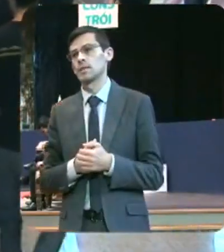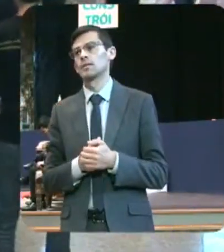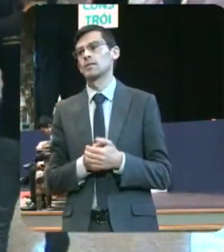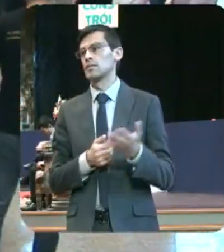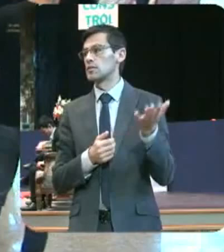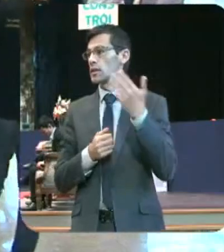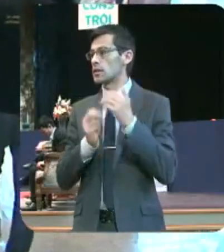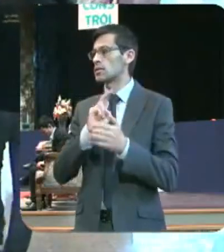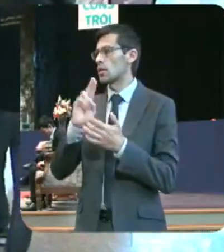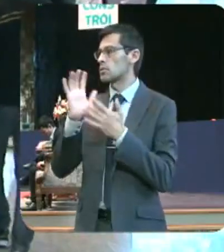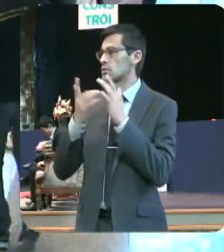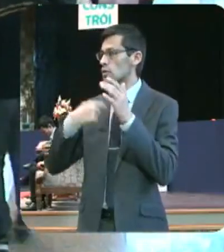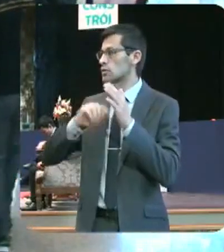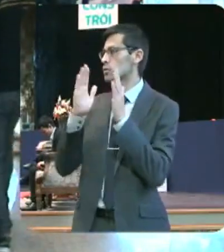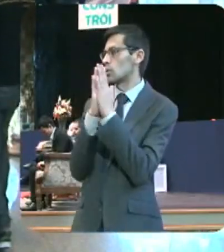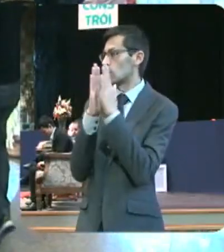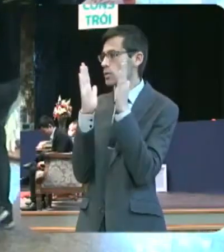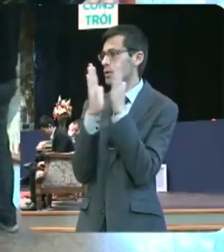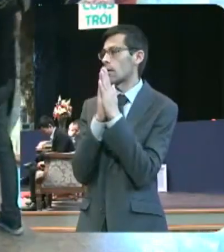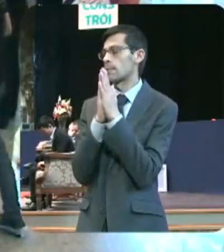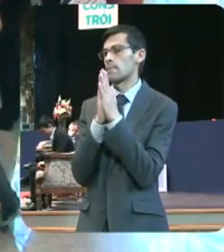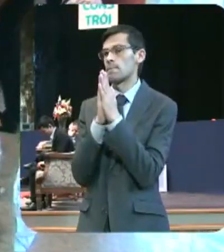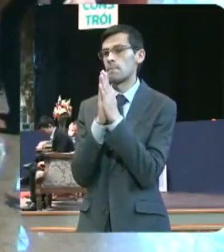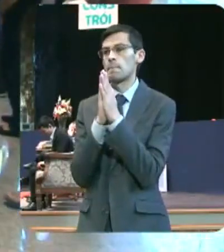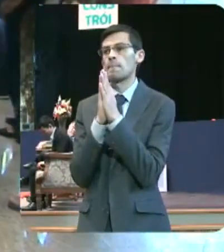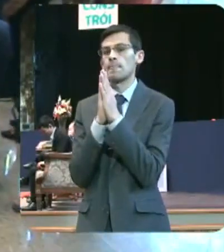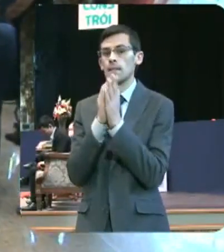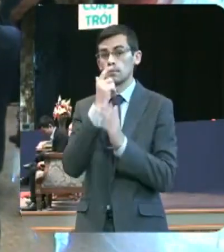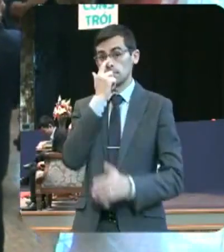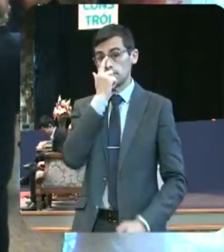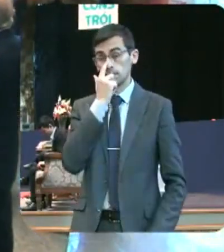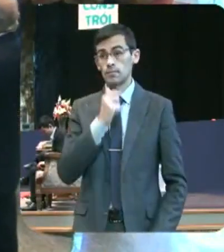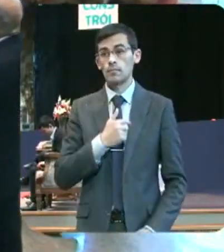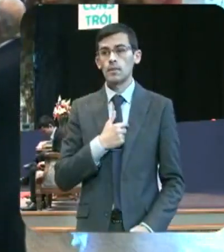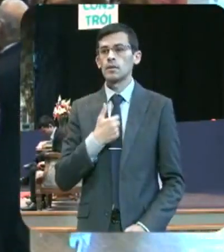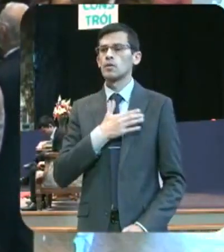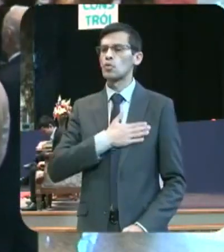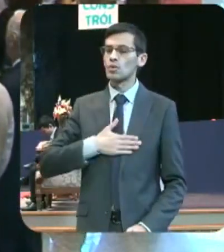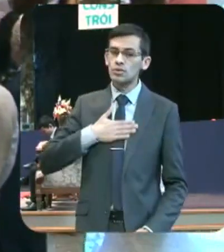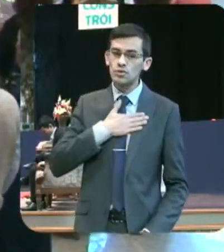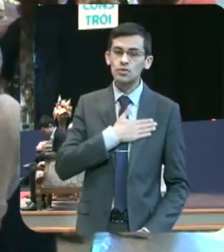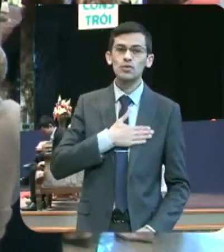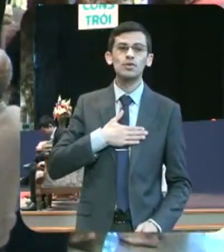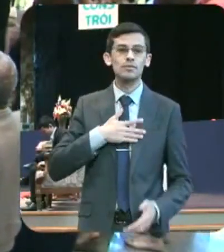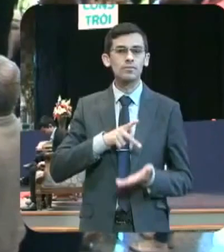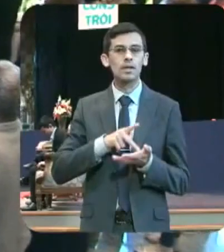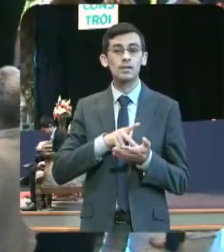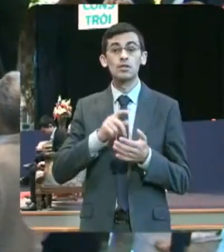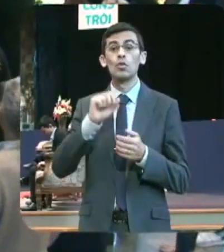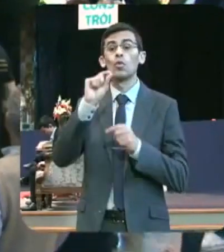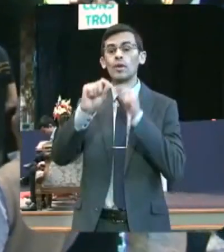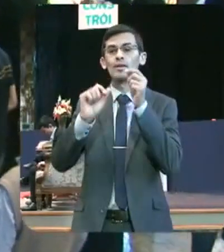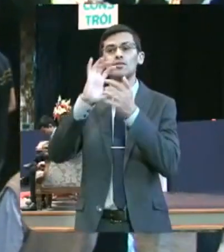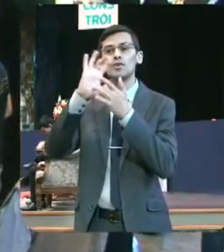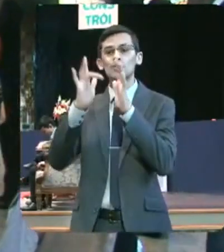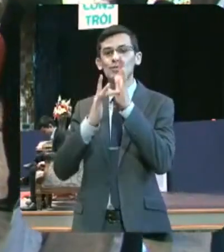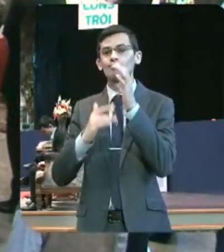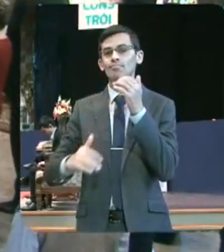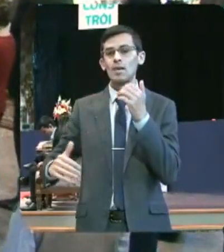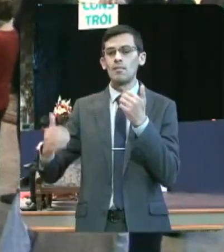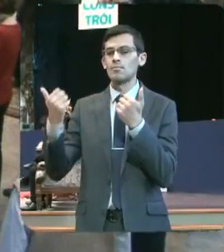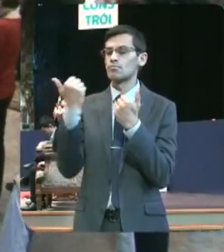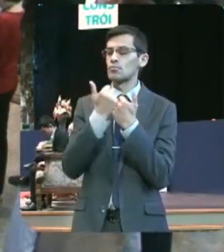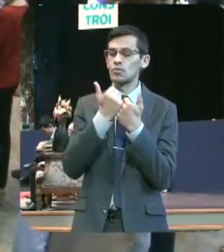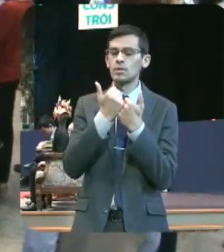Vai chegando aqui para a gente orar, isso, vai chegando. E o gostoso é que Ele carrega sobre Ele, leva embora